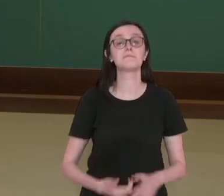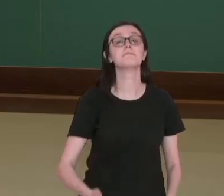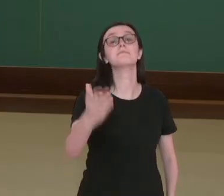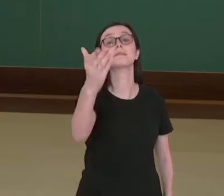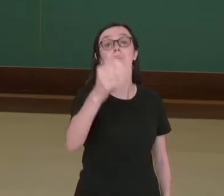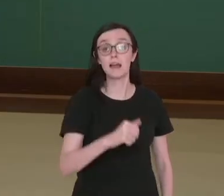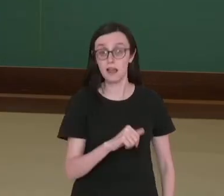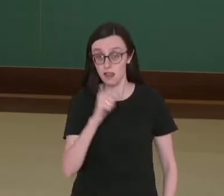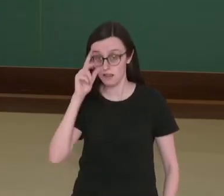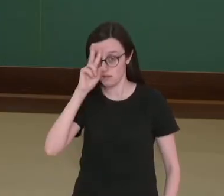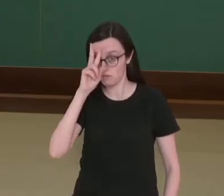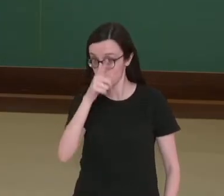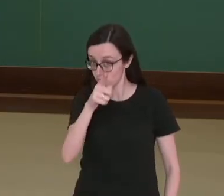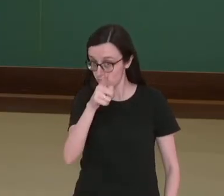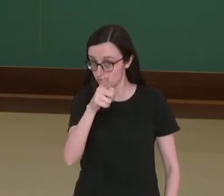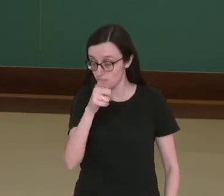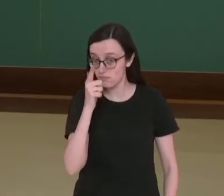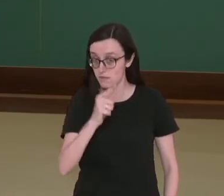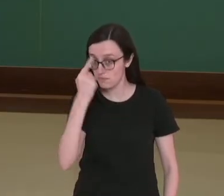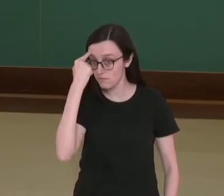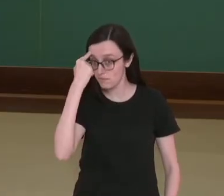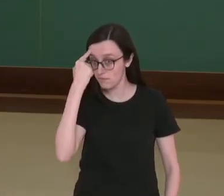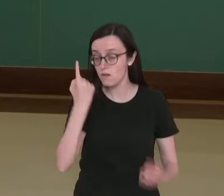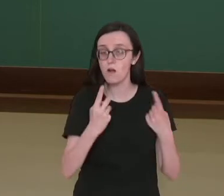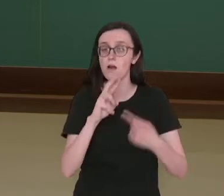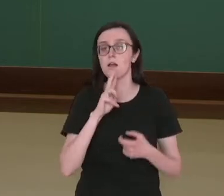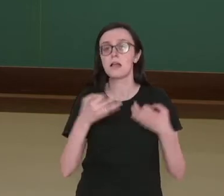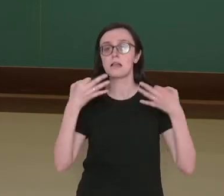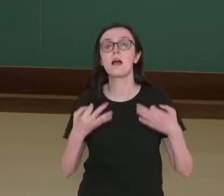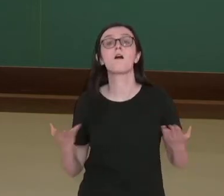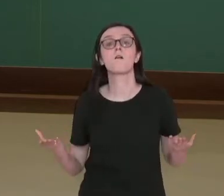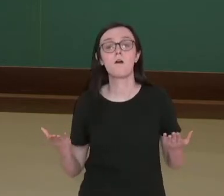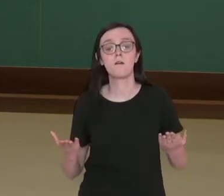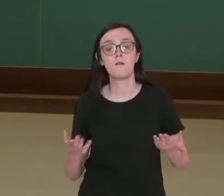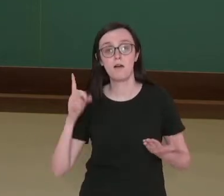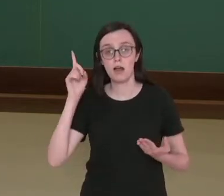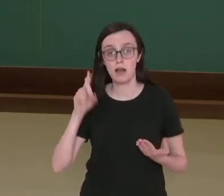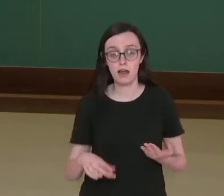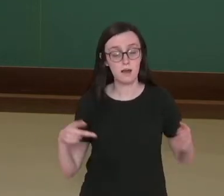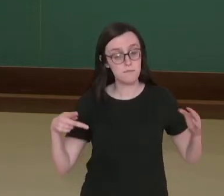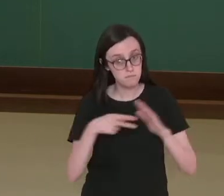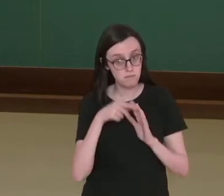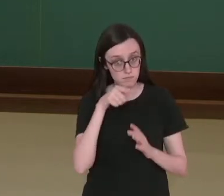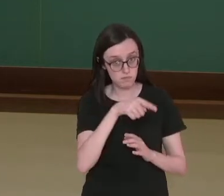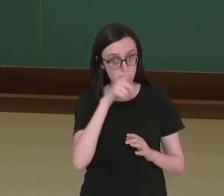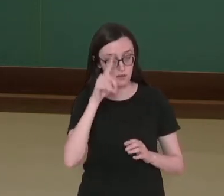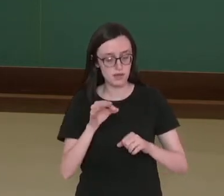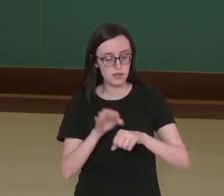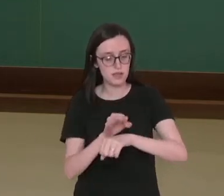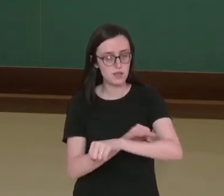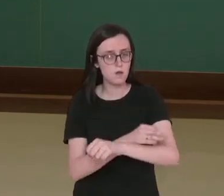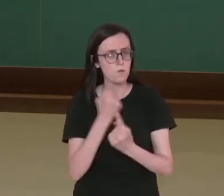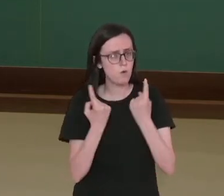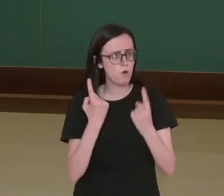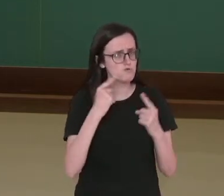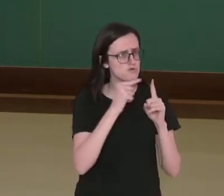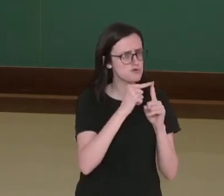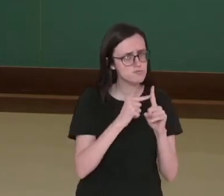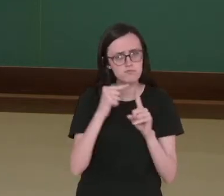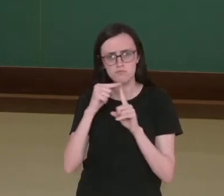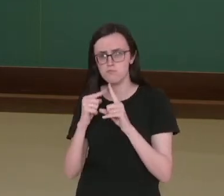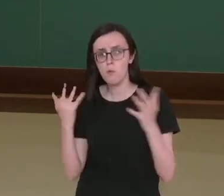E aí, conseguiram lembrar? Conseguiram pensar? Qual que é a resposta certa? Ela é uma célula procarionte ou eucarionte? Então,